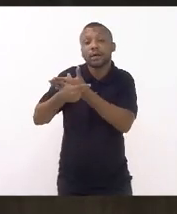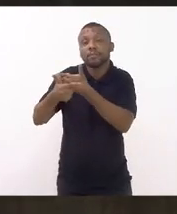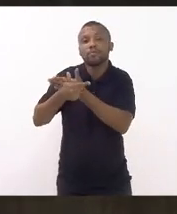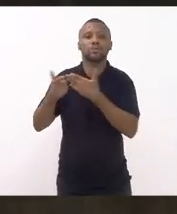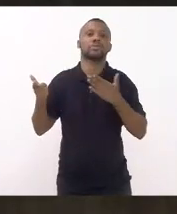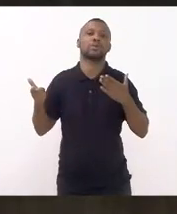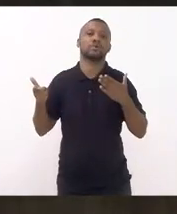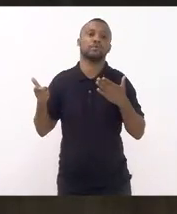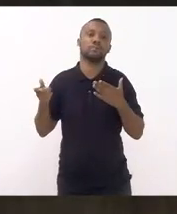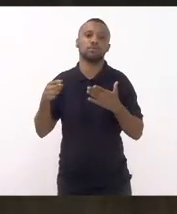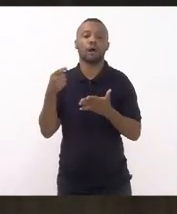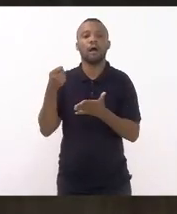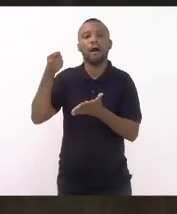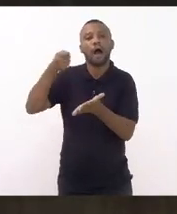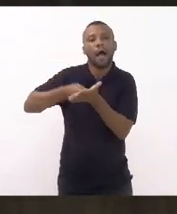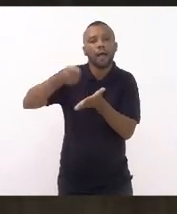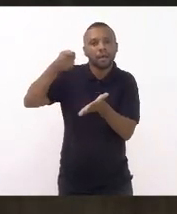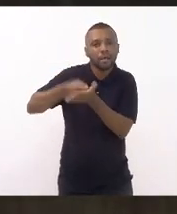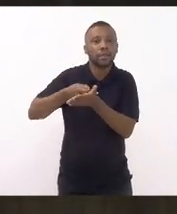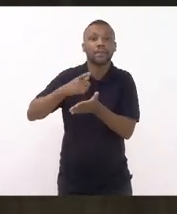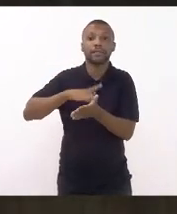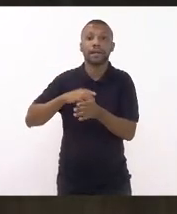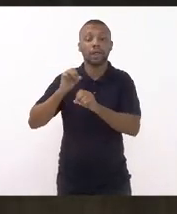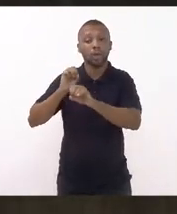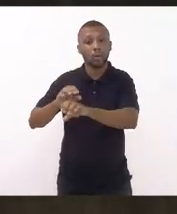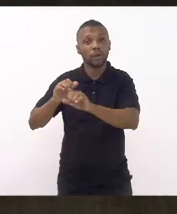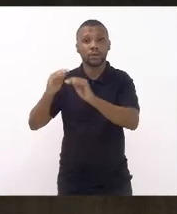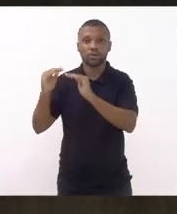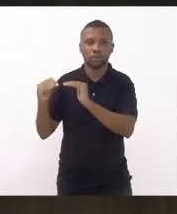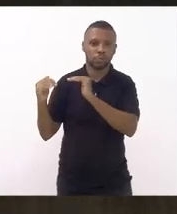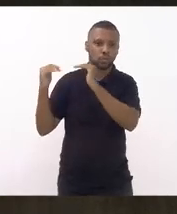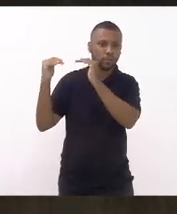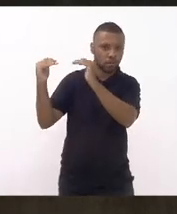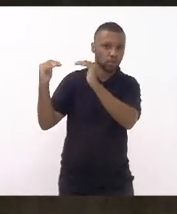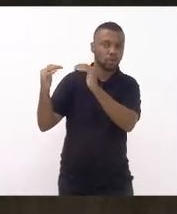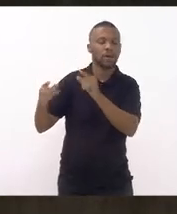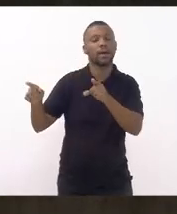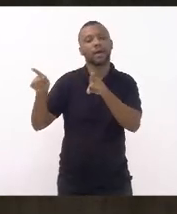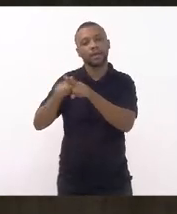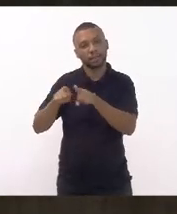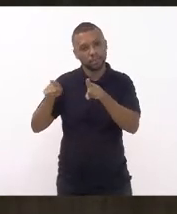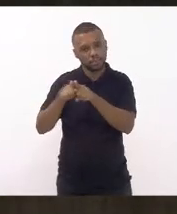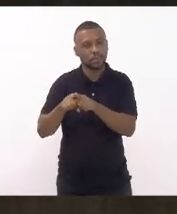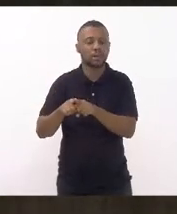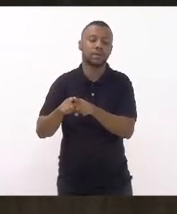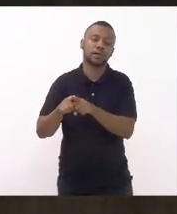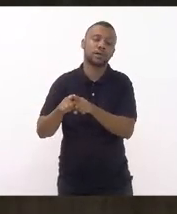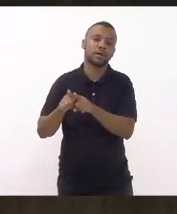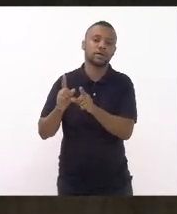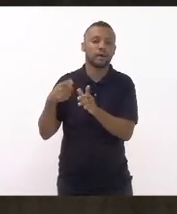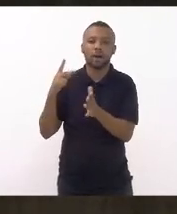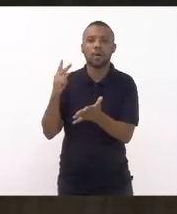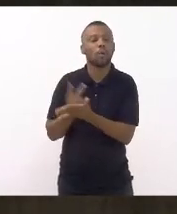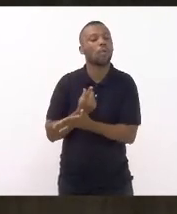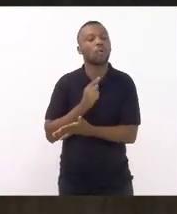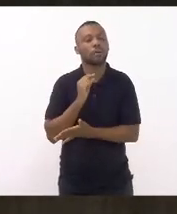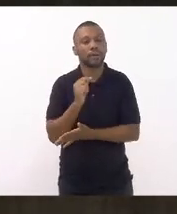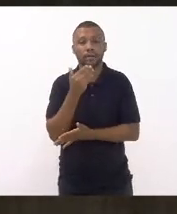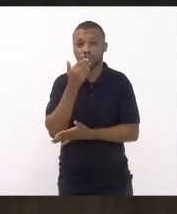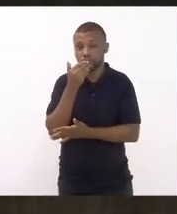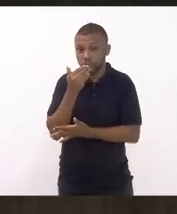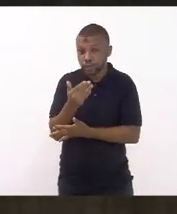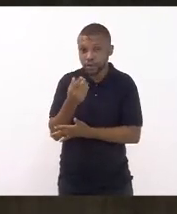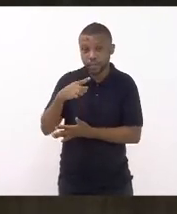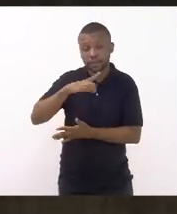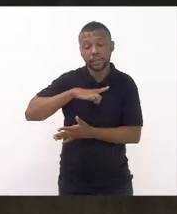à exigência de terem um ensino superior e, consequentemente, deputado Luiz Paulo, eles